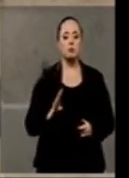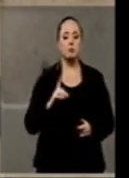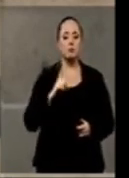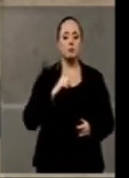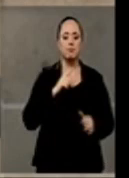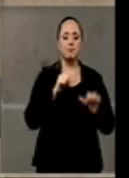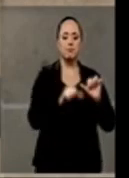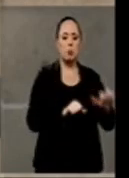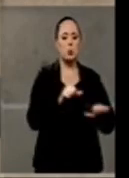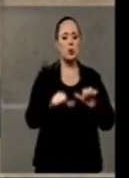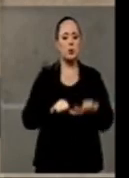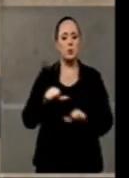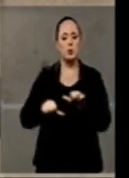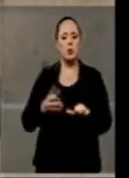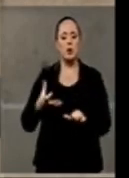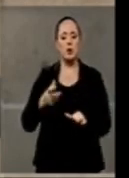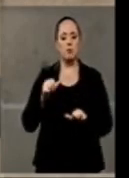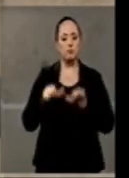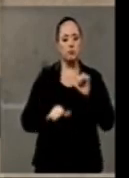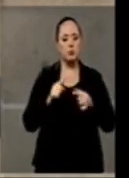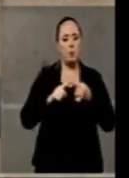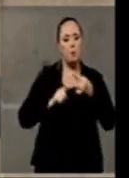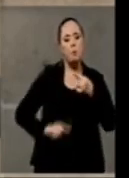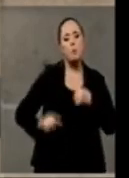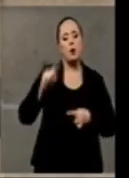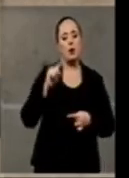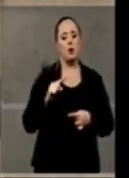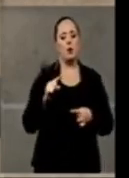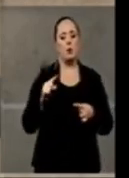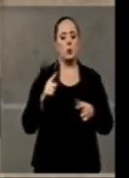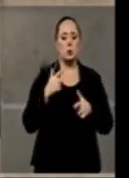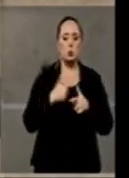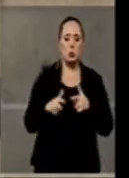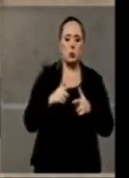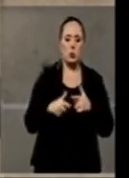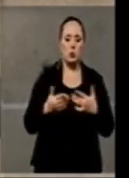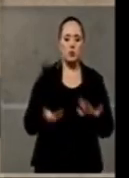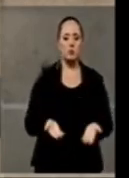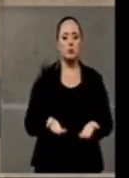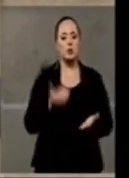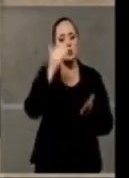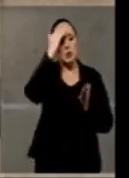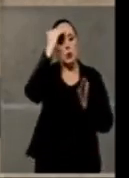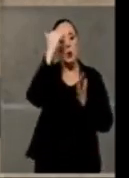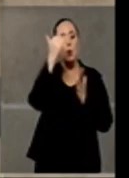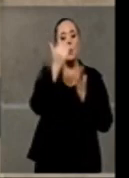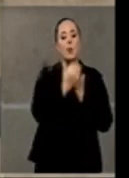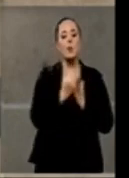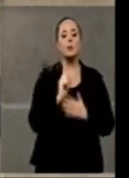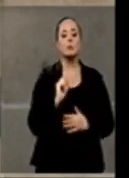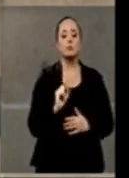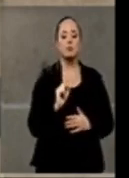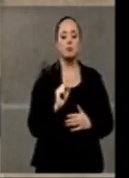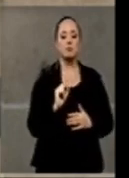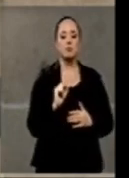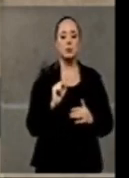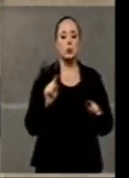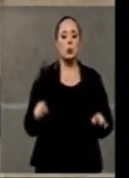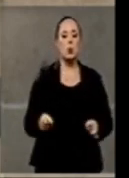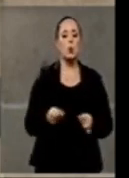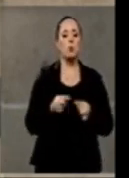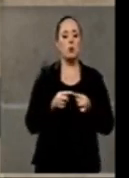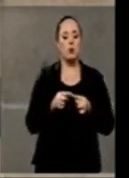busca de superar suas mazelas e cumprir o destino mais elevado à altura de suas